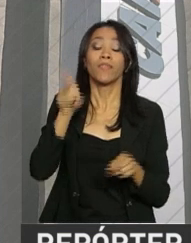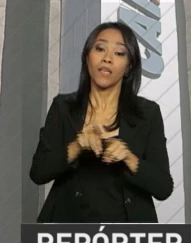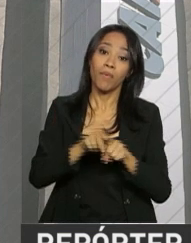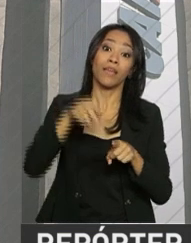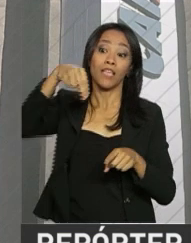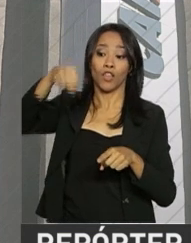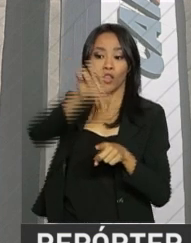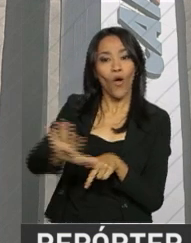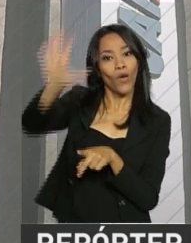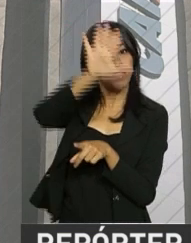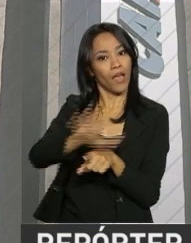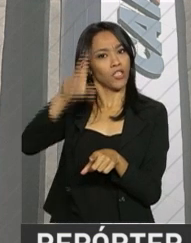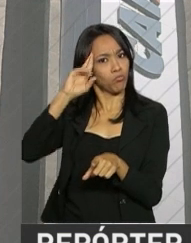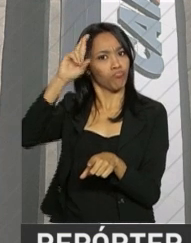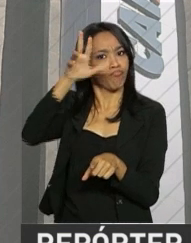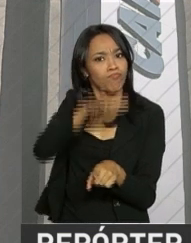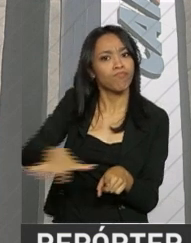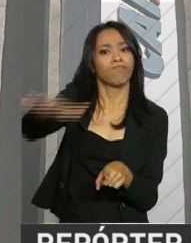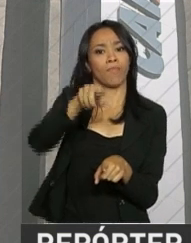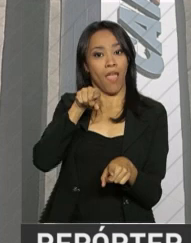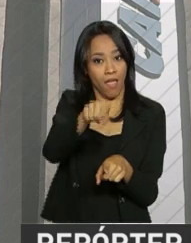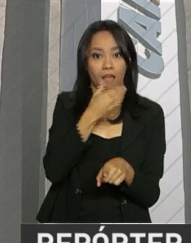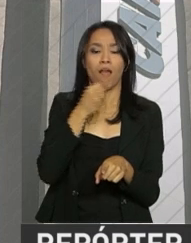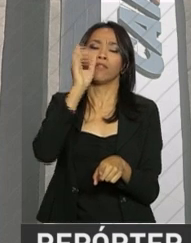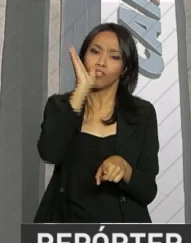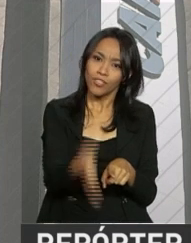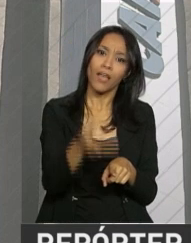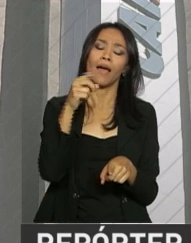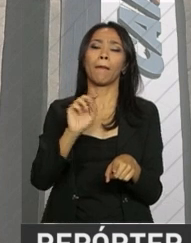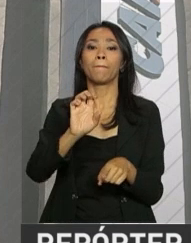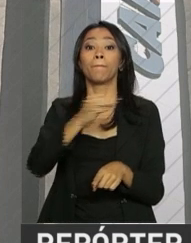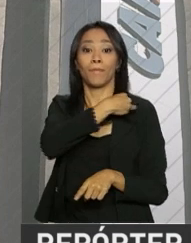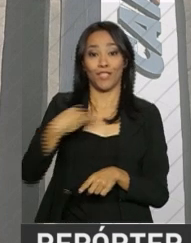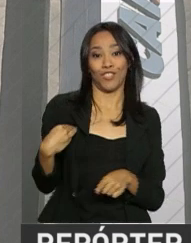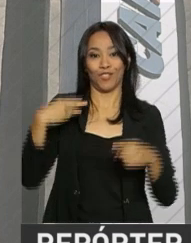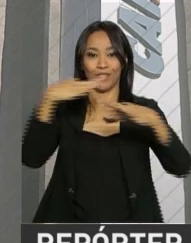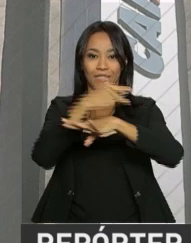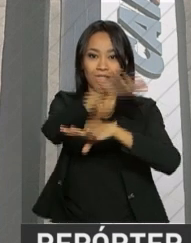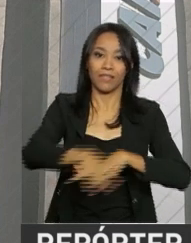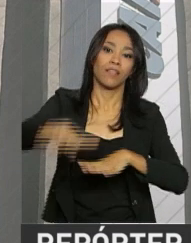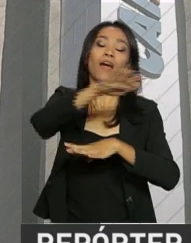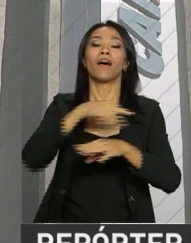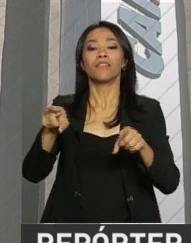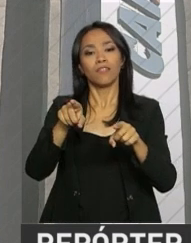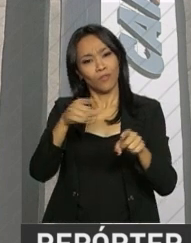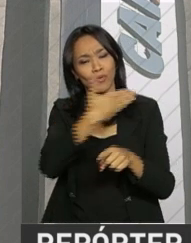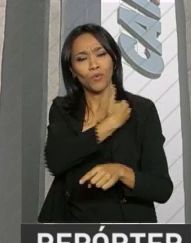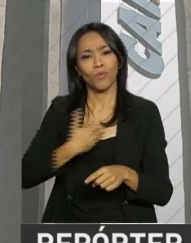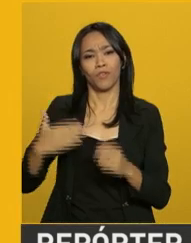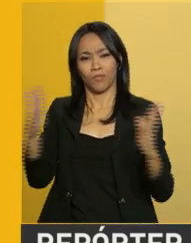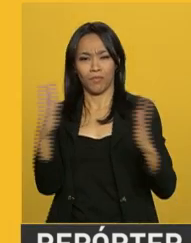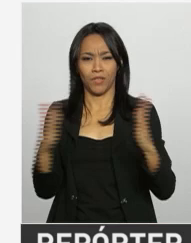Nordeste e vice-presidente de governo ok também foi ministro das cidades e da integração nacional no governo Dilma